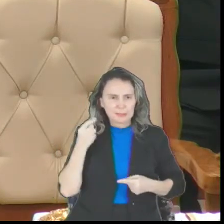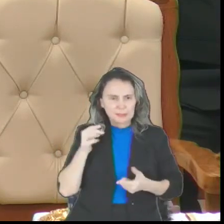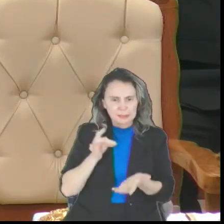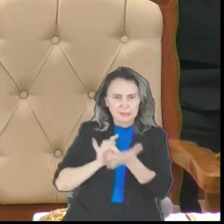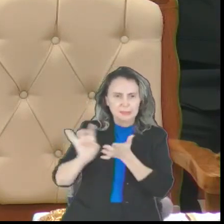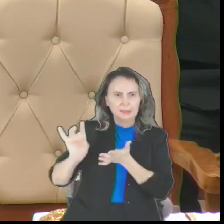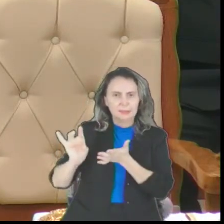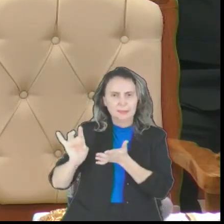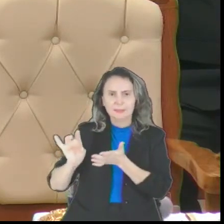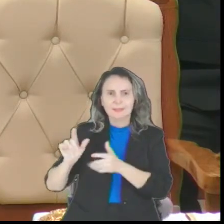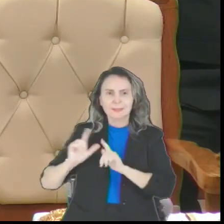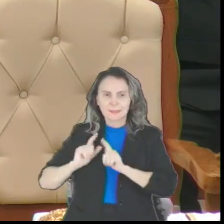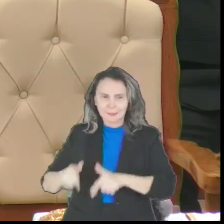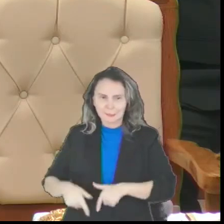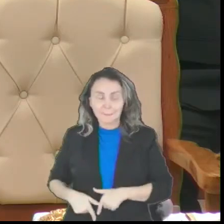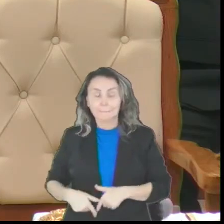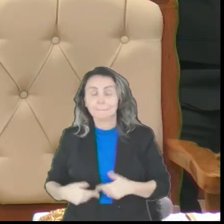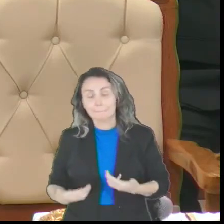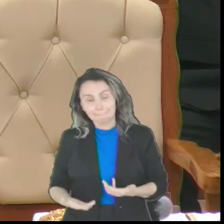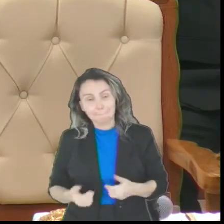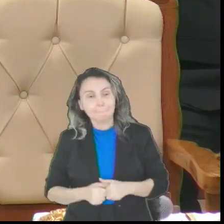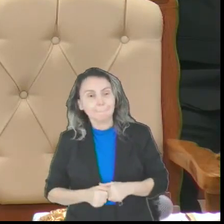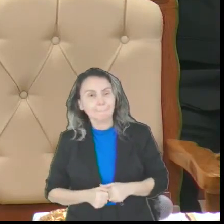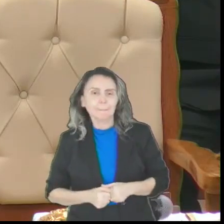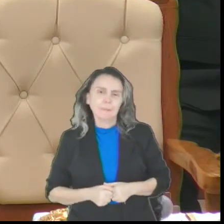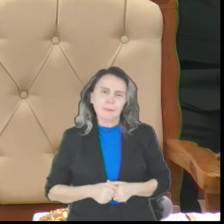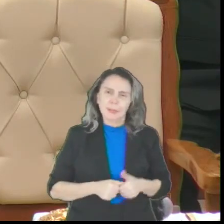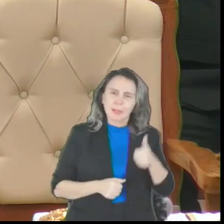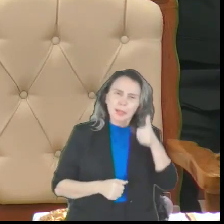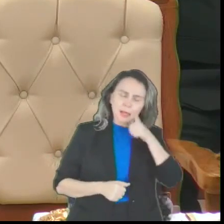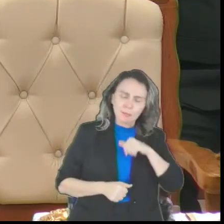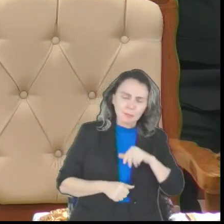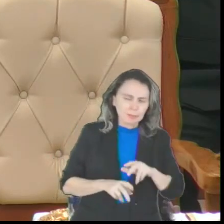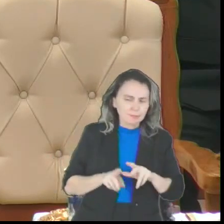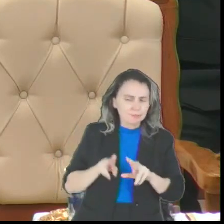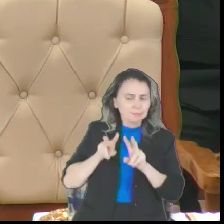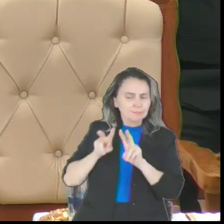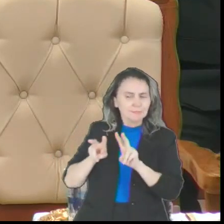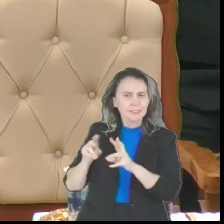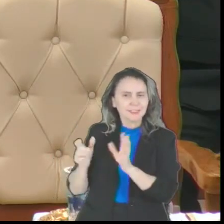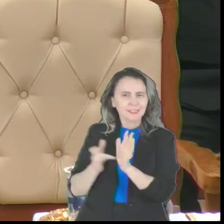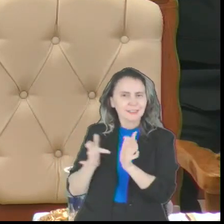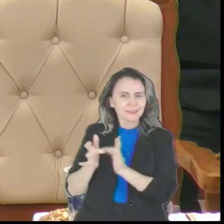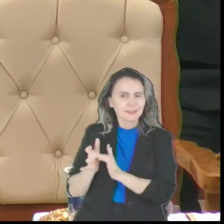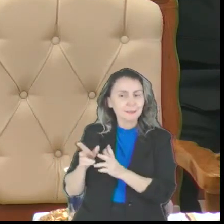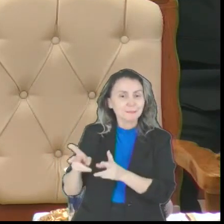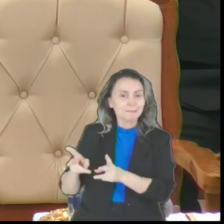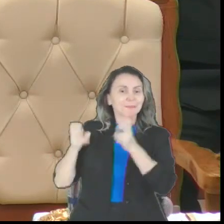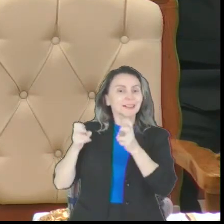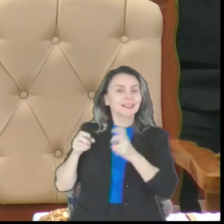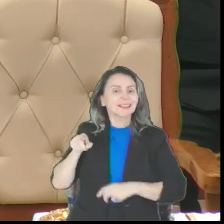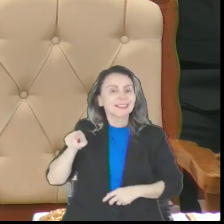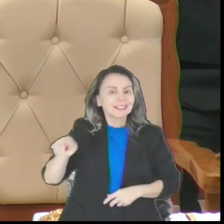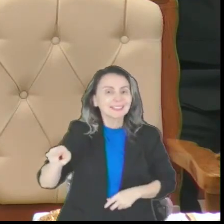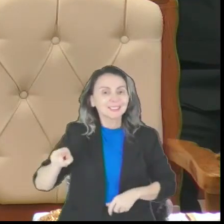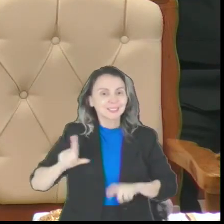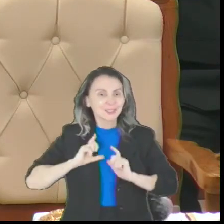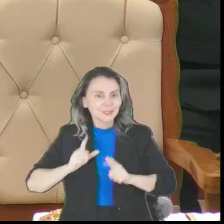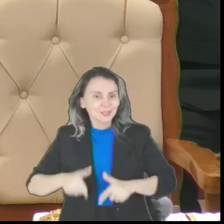judeu, pela aparência, pelos trajes dele, e sabe que ela não se comunica com ele. E Jesus pede para a